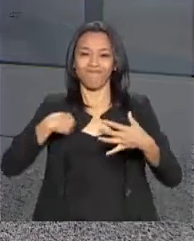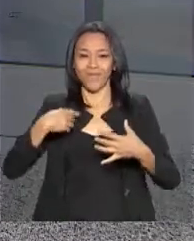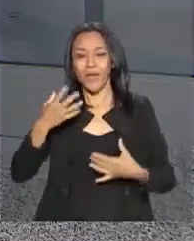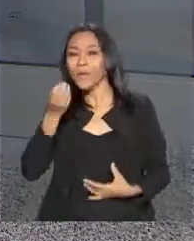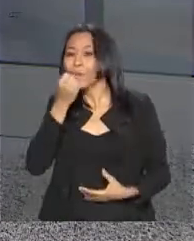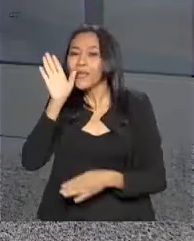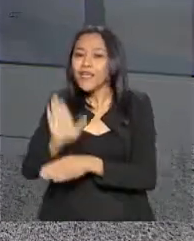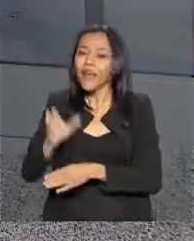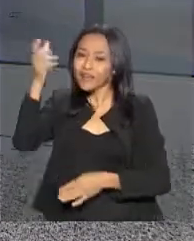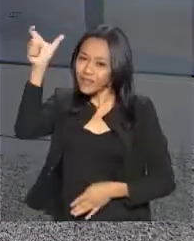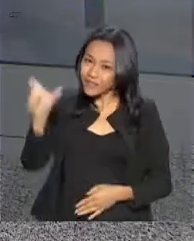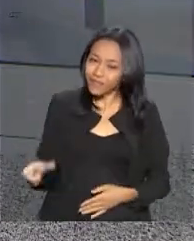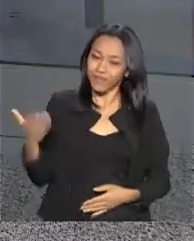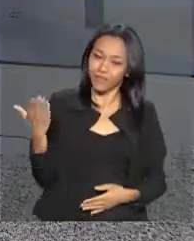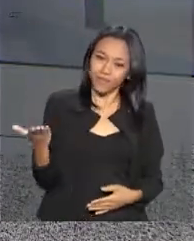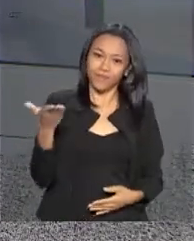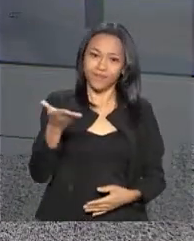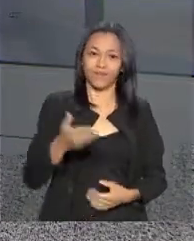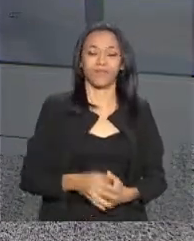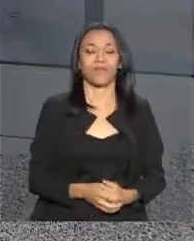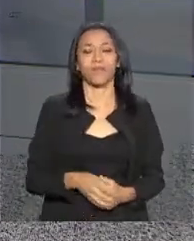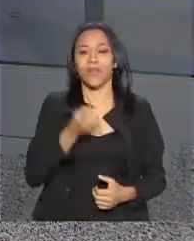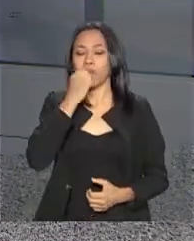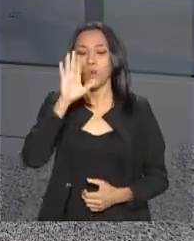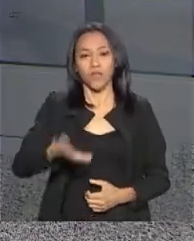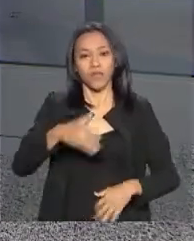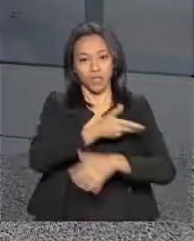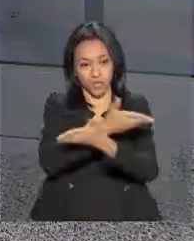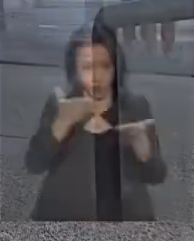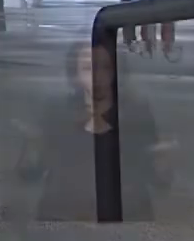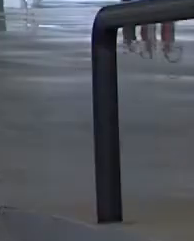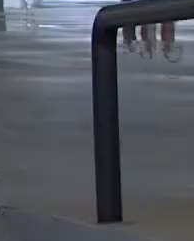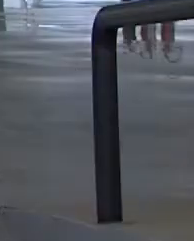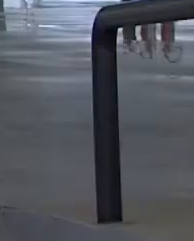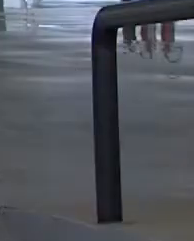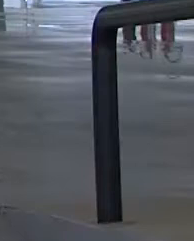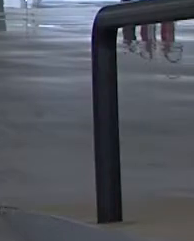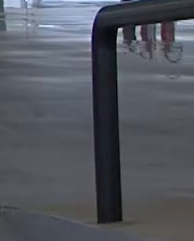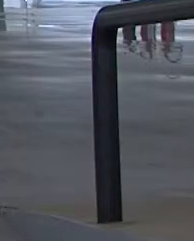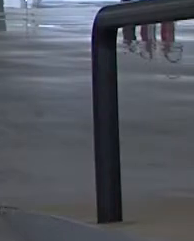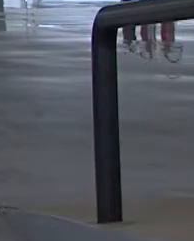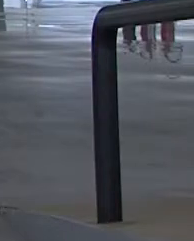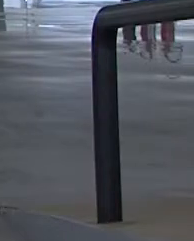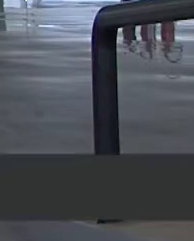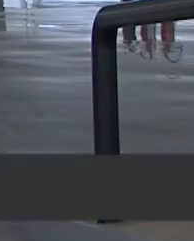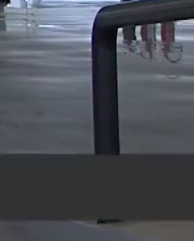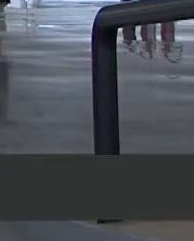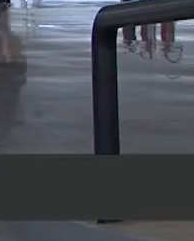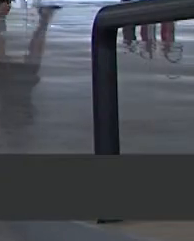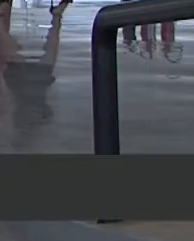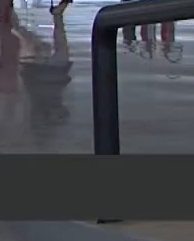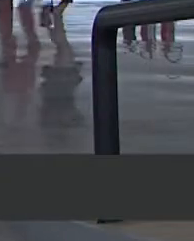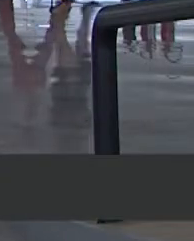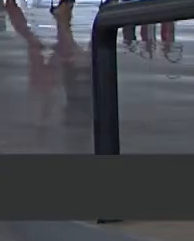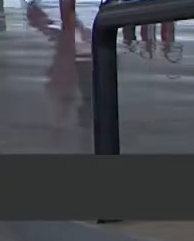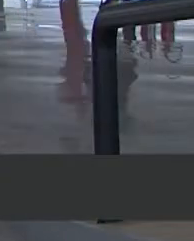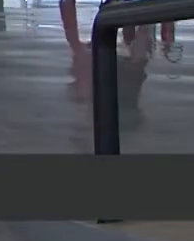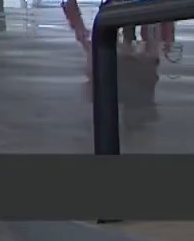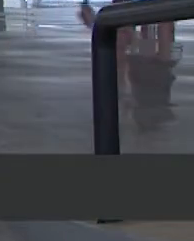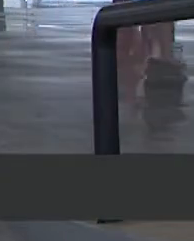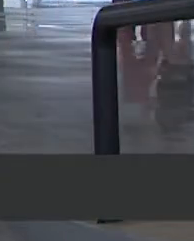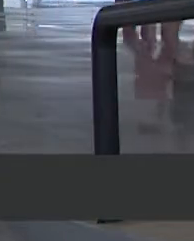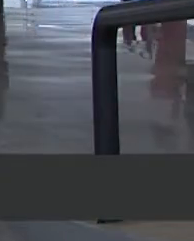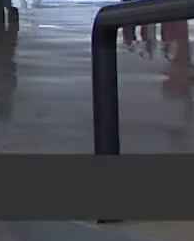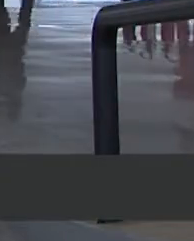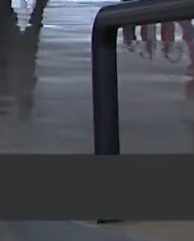boa tarde ney boa tarde carol boa tarde a todos olha canal durante a entrevista aos jornalistas o presidente michel temer disse